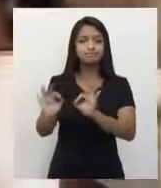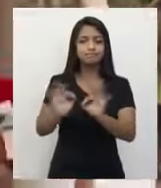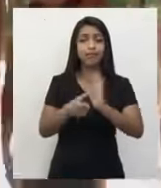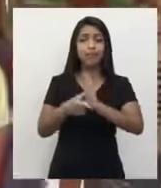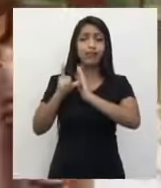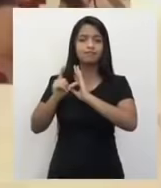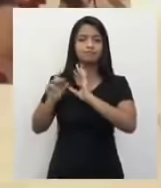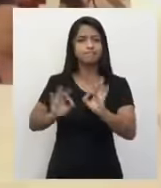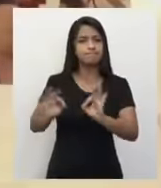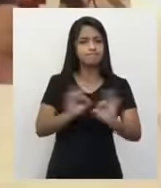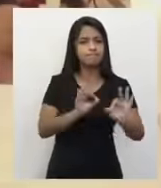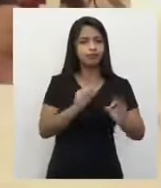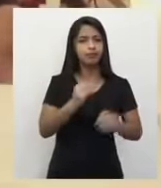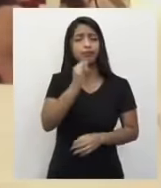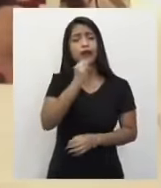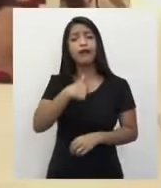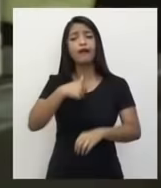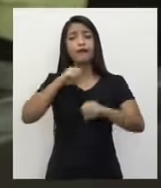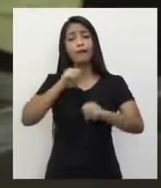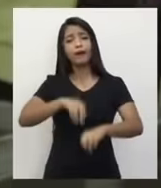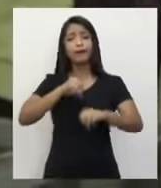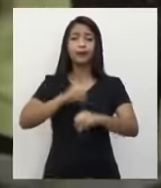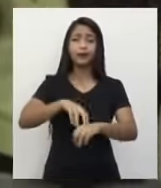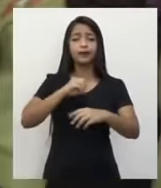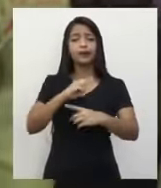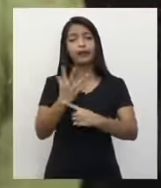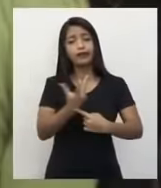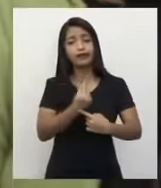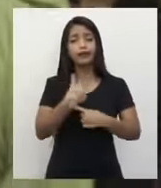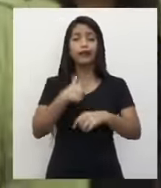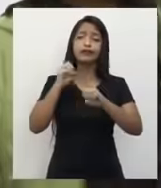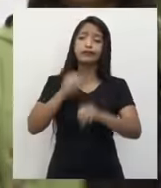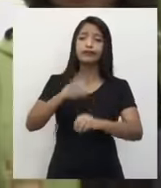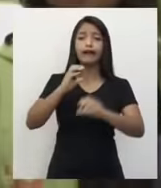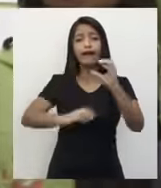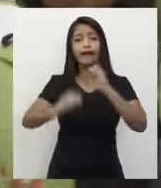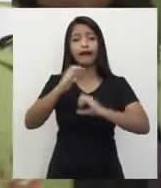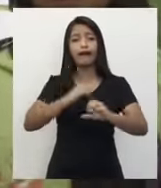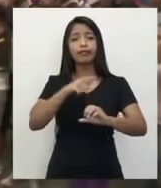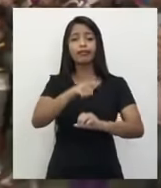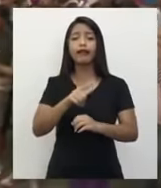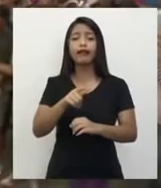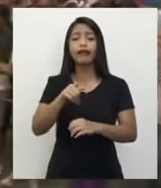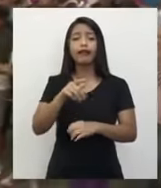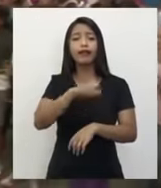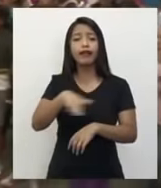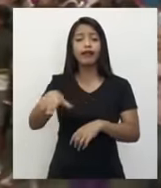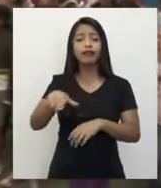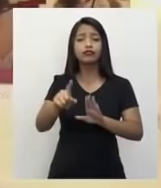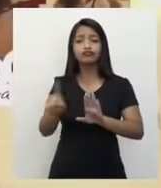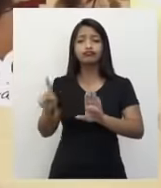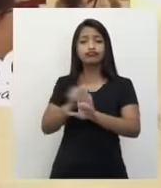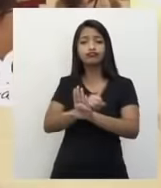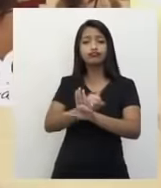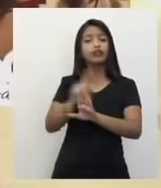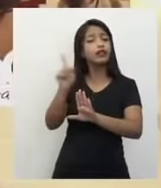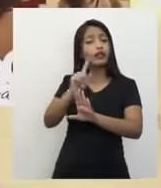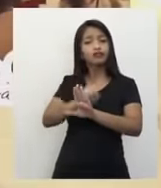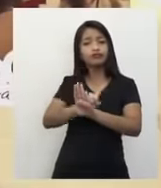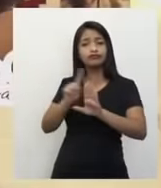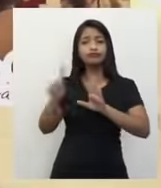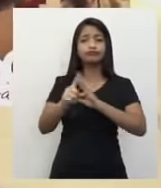adianta você dar aula de artes, você ensinar a cantar e não deixar a criança ir para o palco, porque o emocionante de você